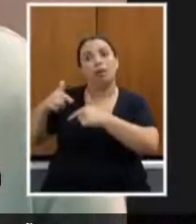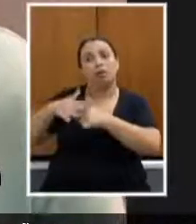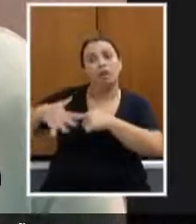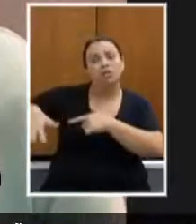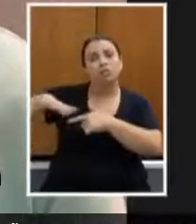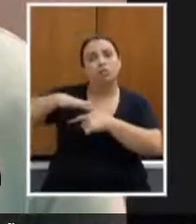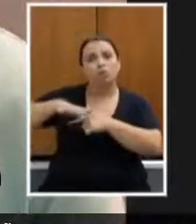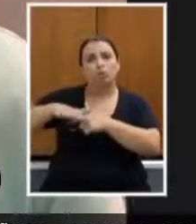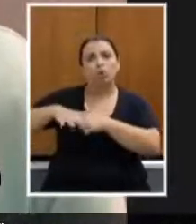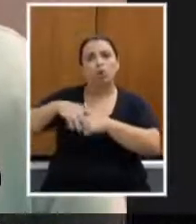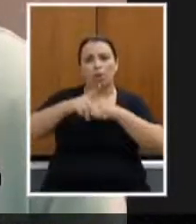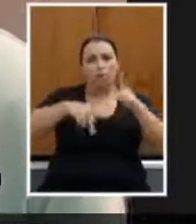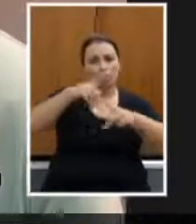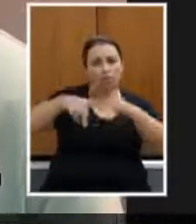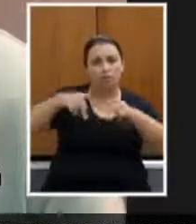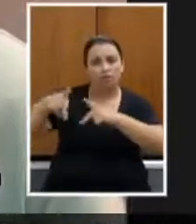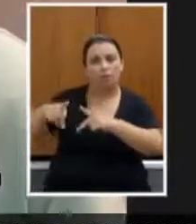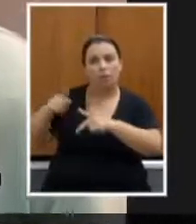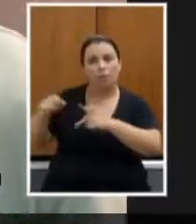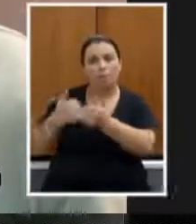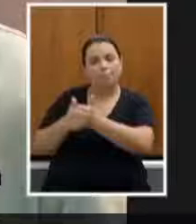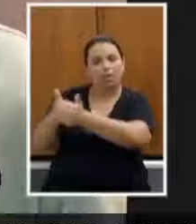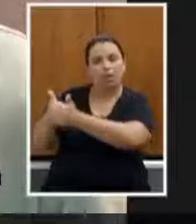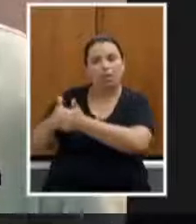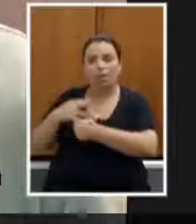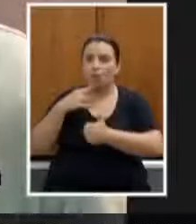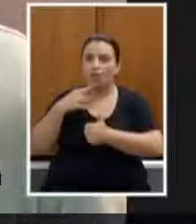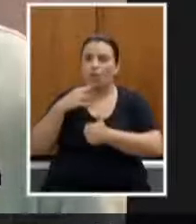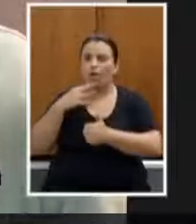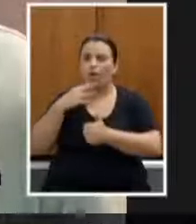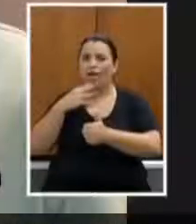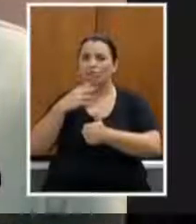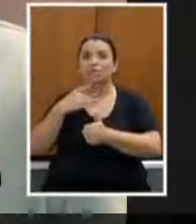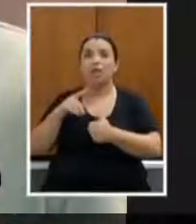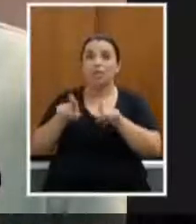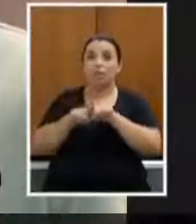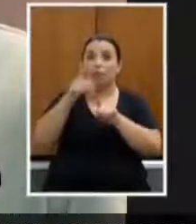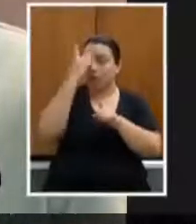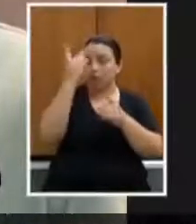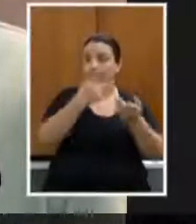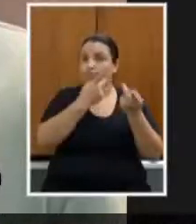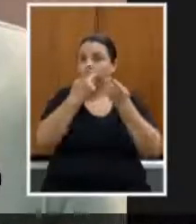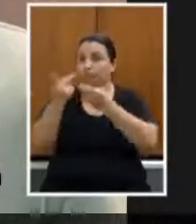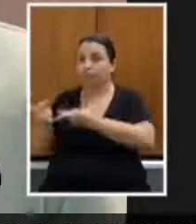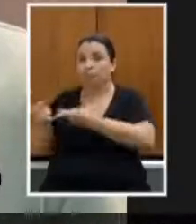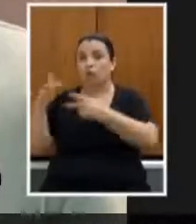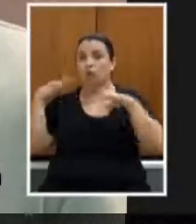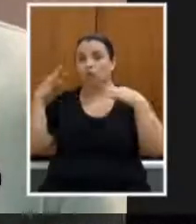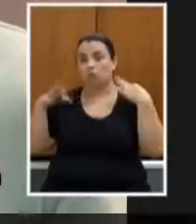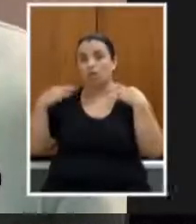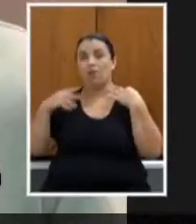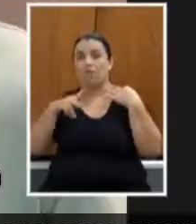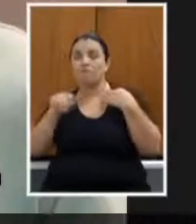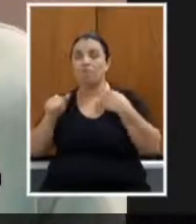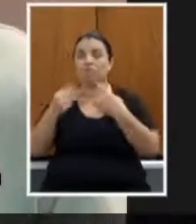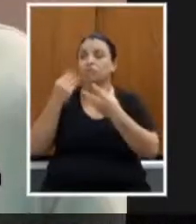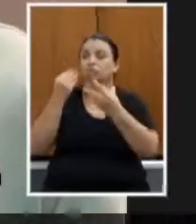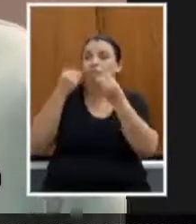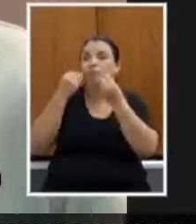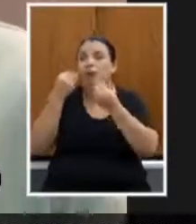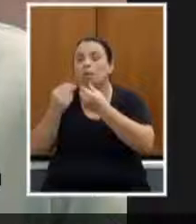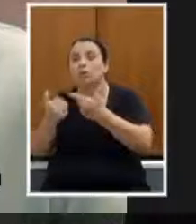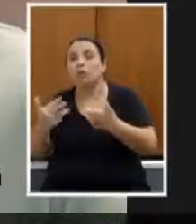do conhecimento de toda a região quem vai ali poder saborear. E agora, hoje, com a aprovação do PL 1658,